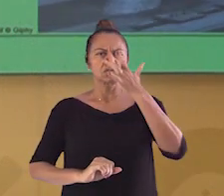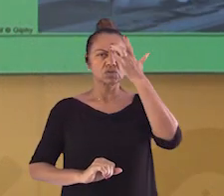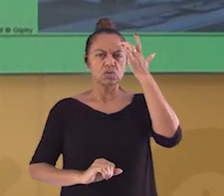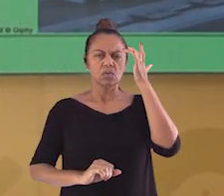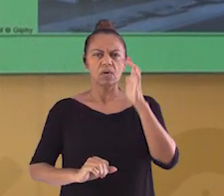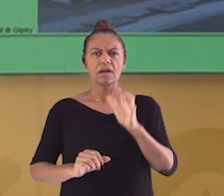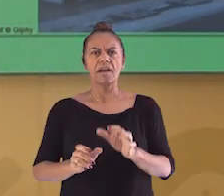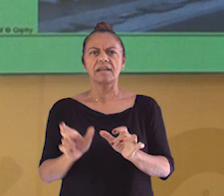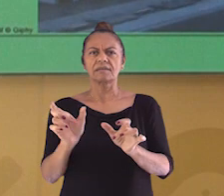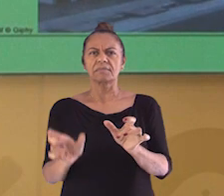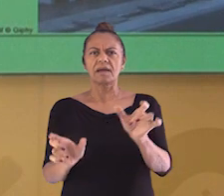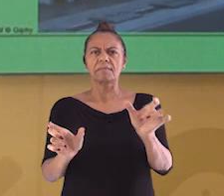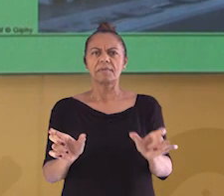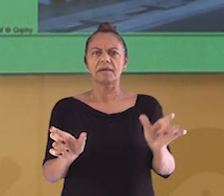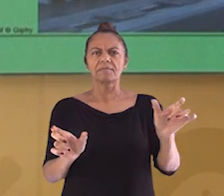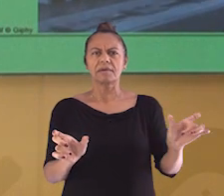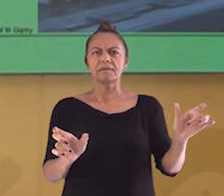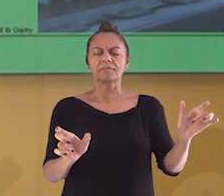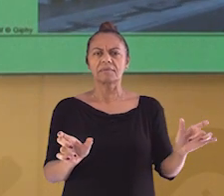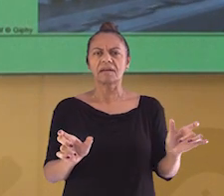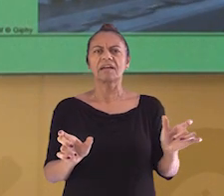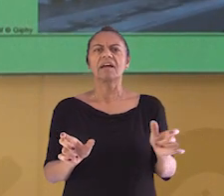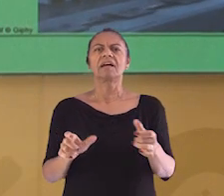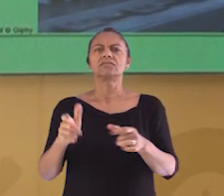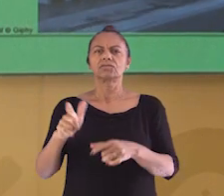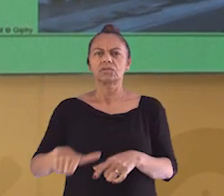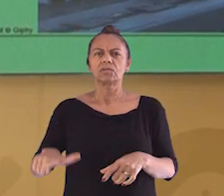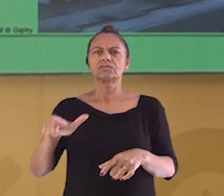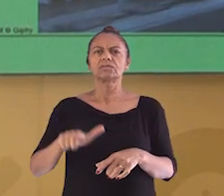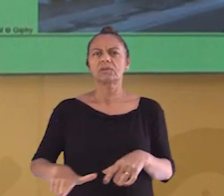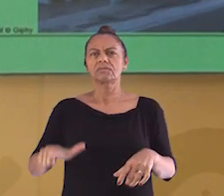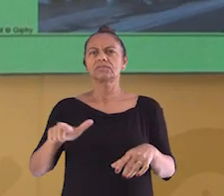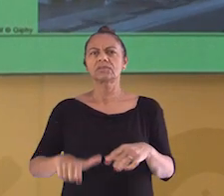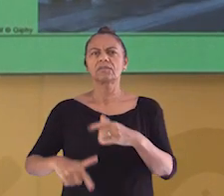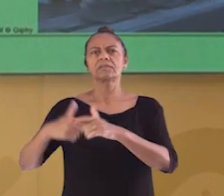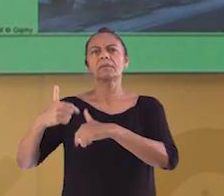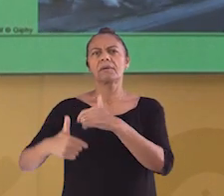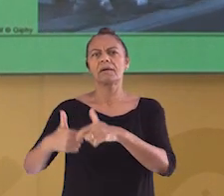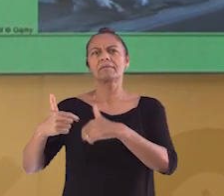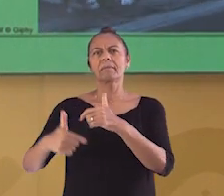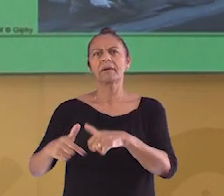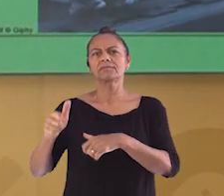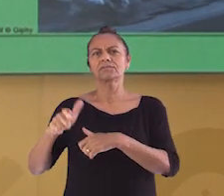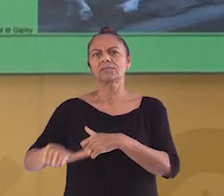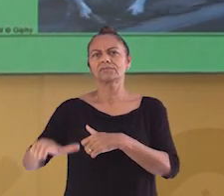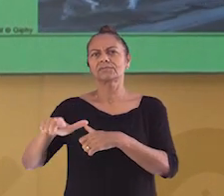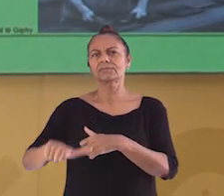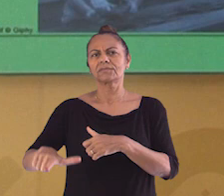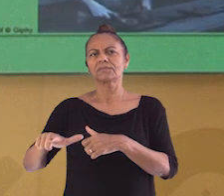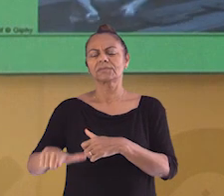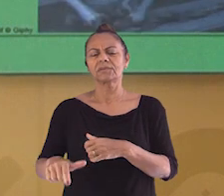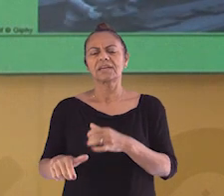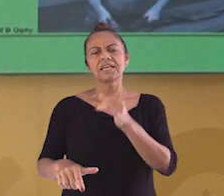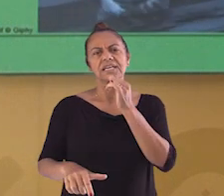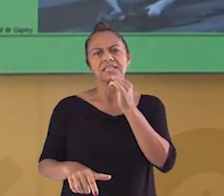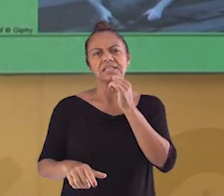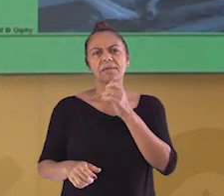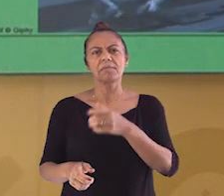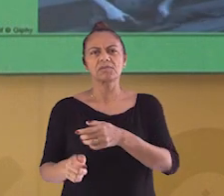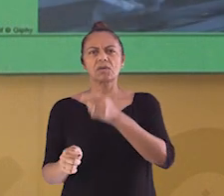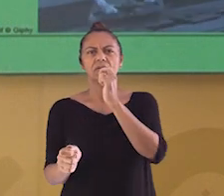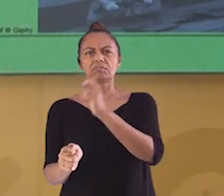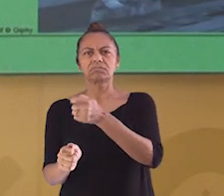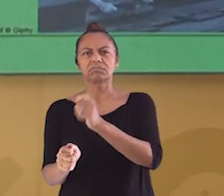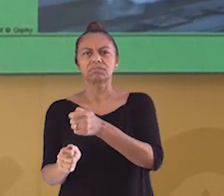sua parte. Cada função era um processo de repetição da mesma coisa por um tempão. Por exemplo, a pessoa que batia um